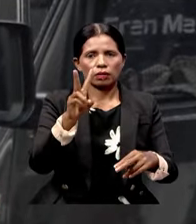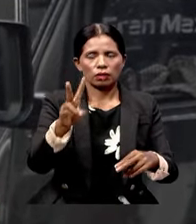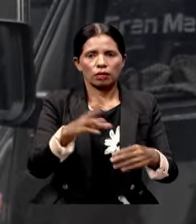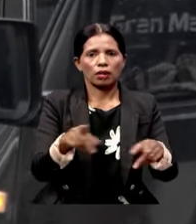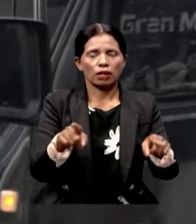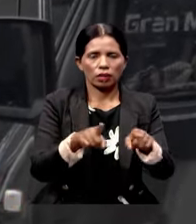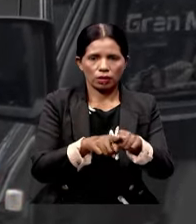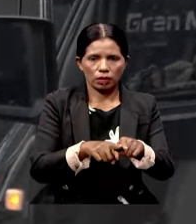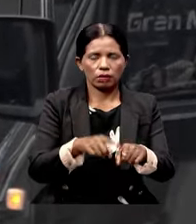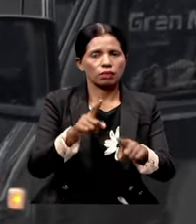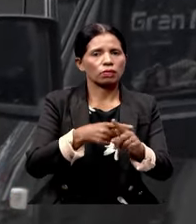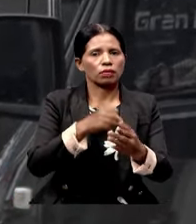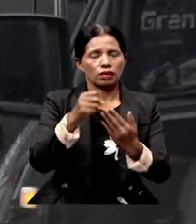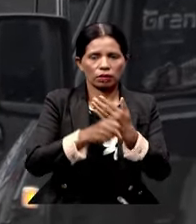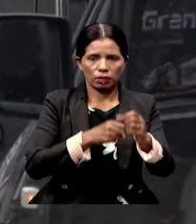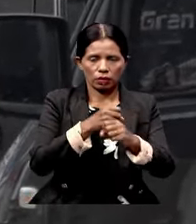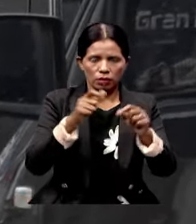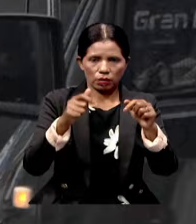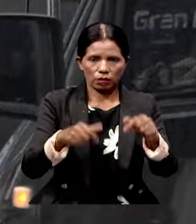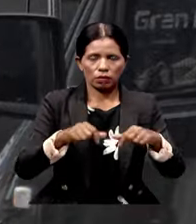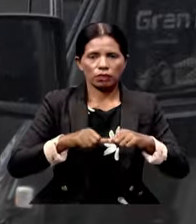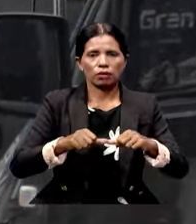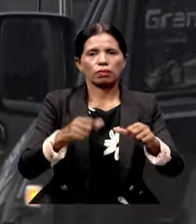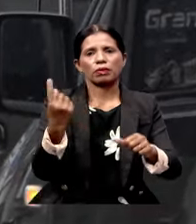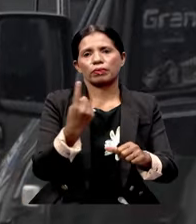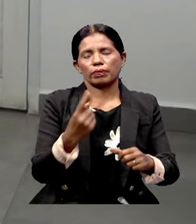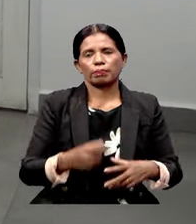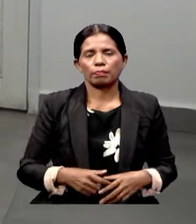no comparo ho fulan setembro tinang ne, folin continua mantein.